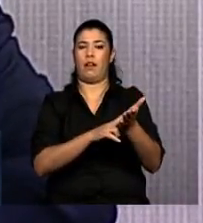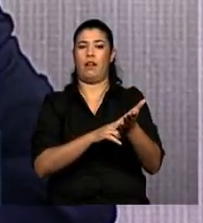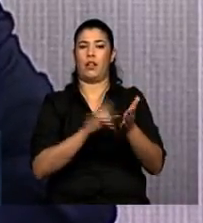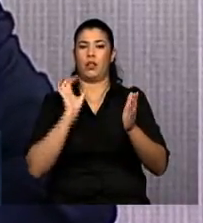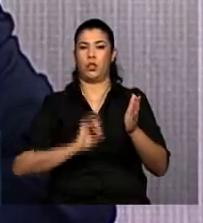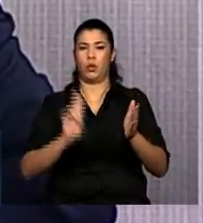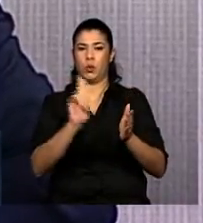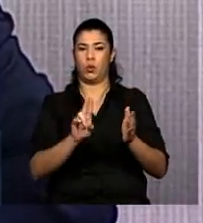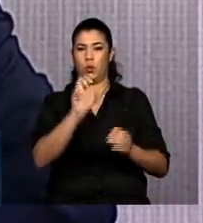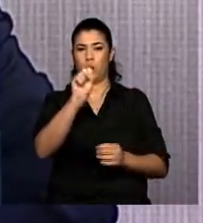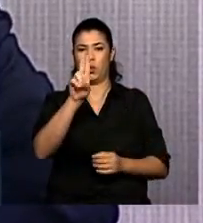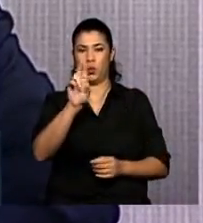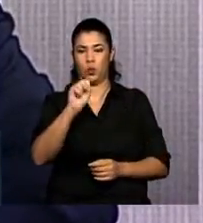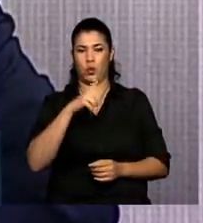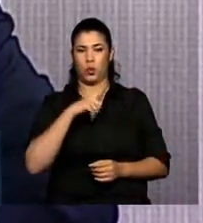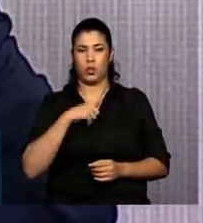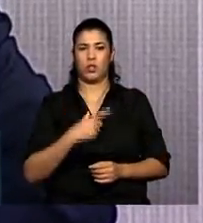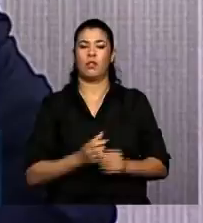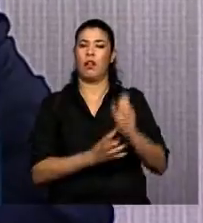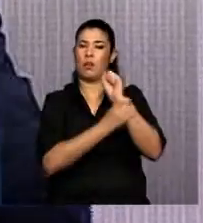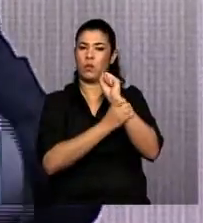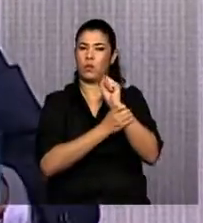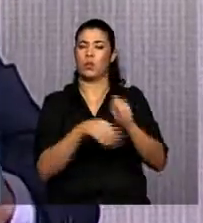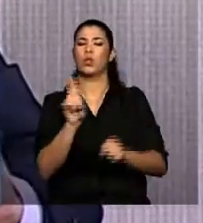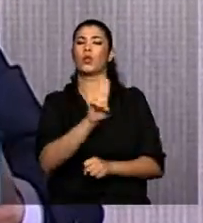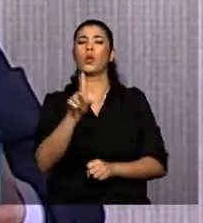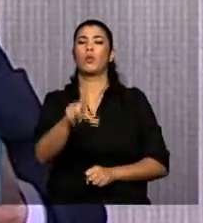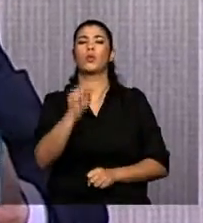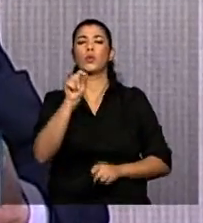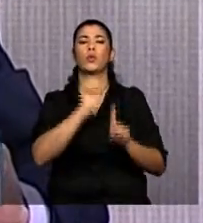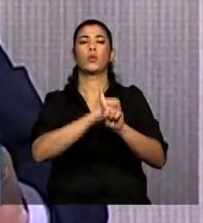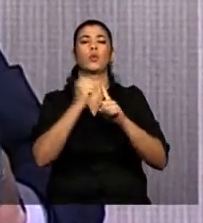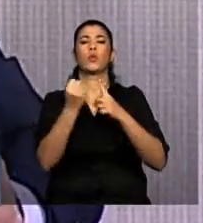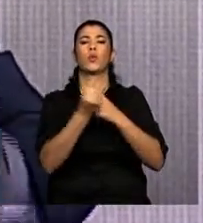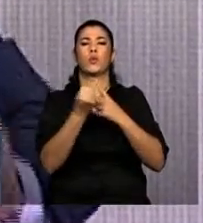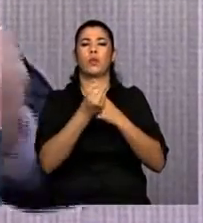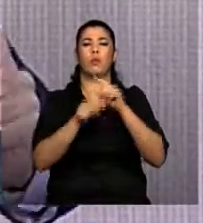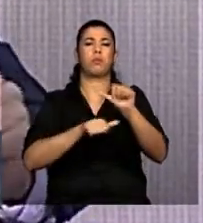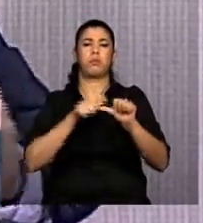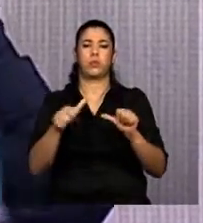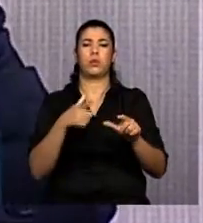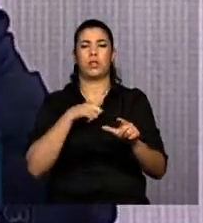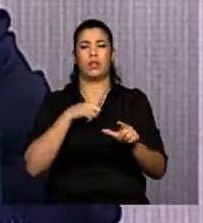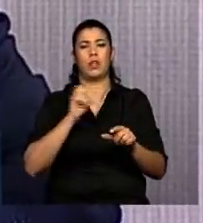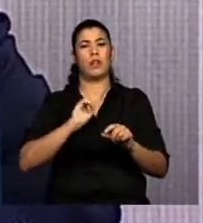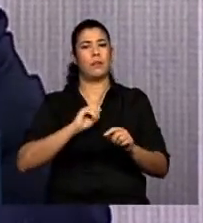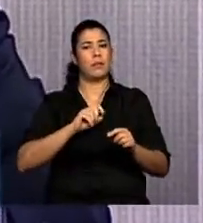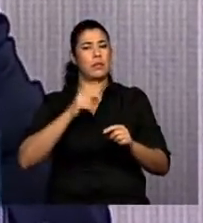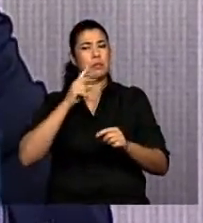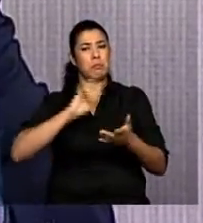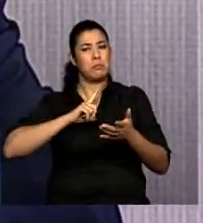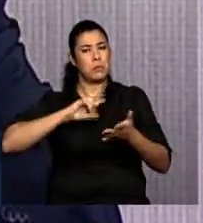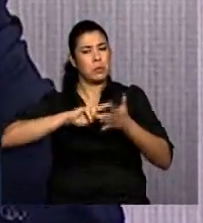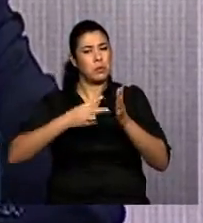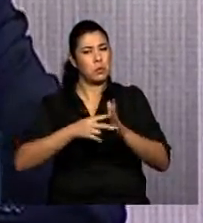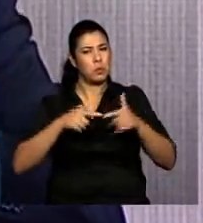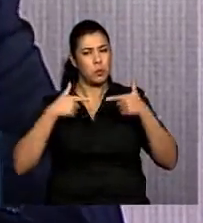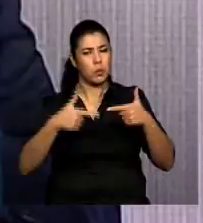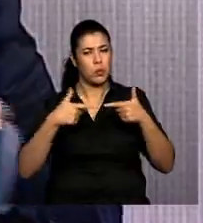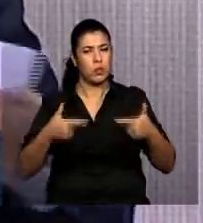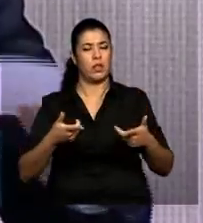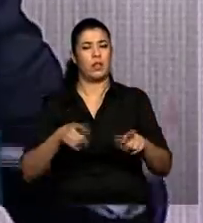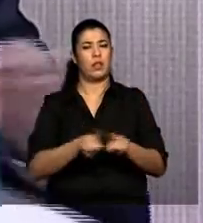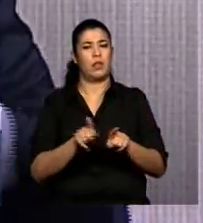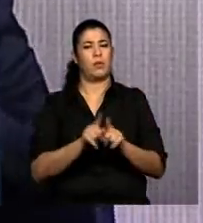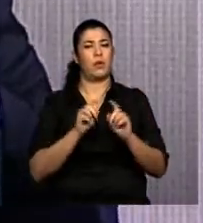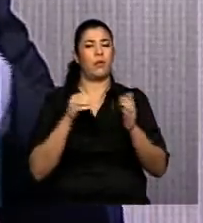assegura o direito também ao uso do nome social. Podem ser pequenas conquistas, mas elas são significativas no avanço dessa luta. E eu